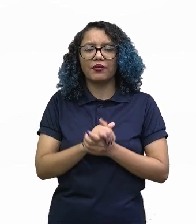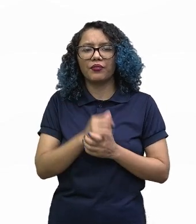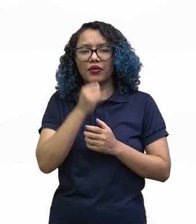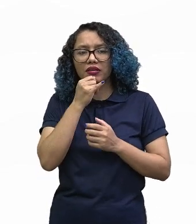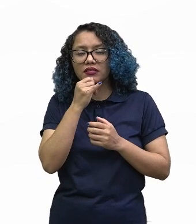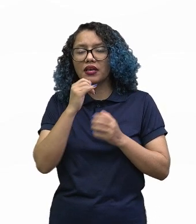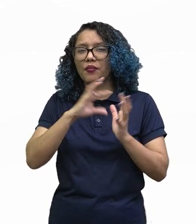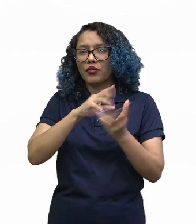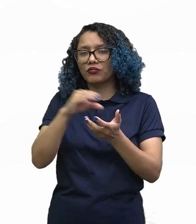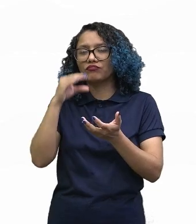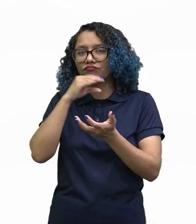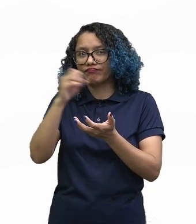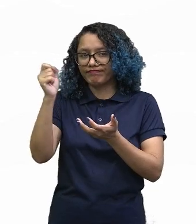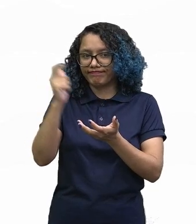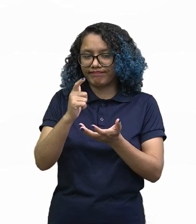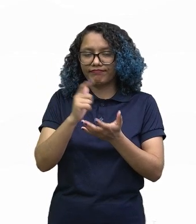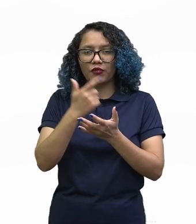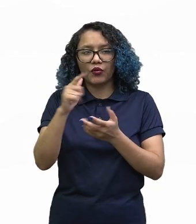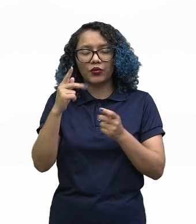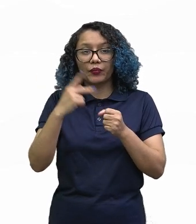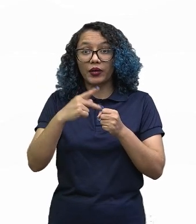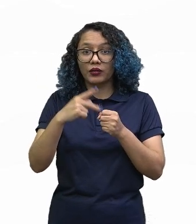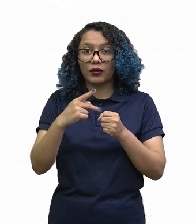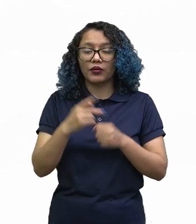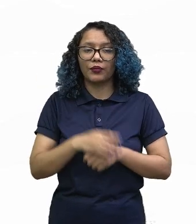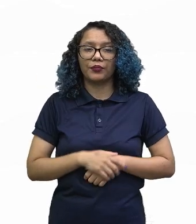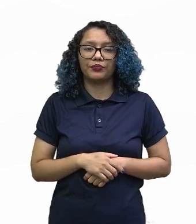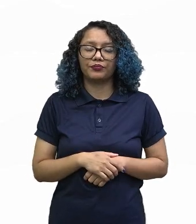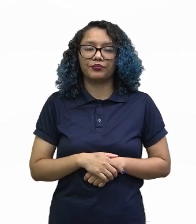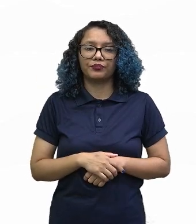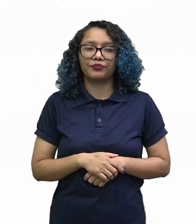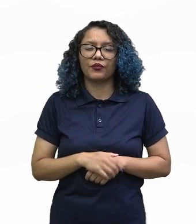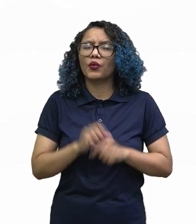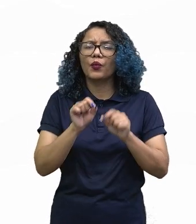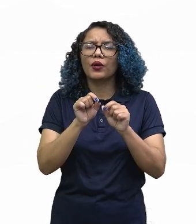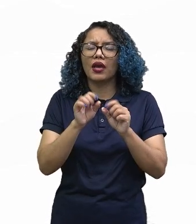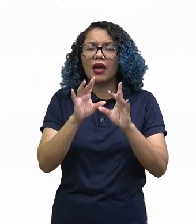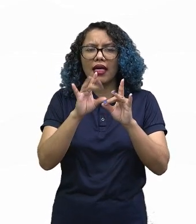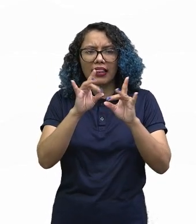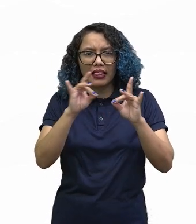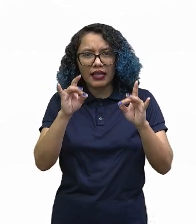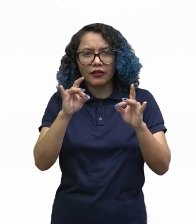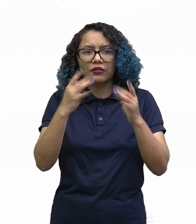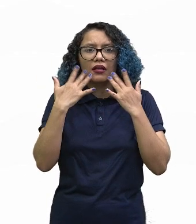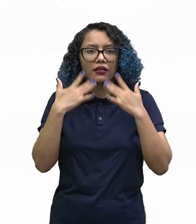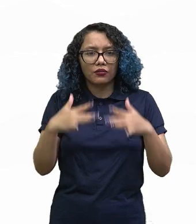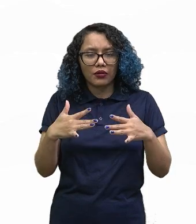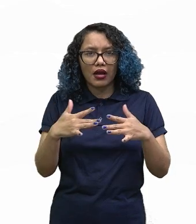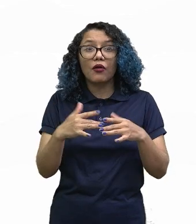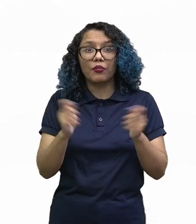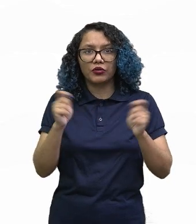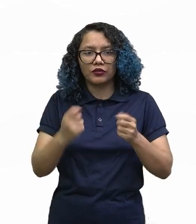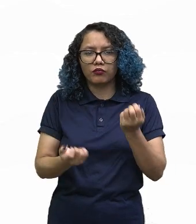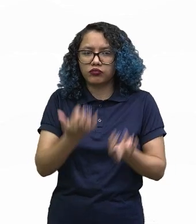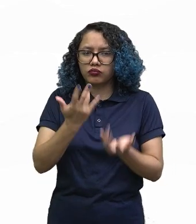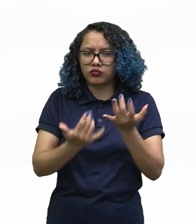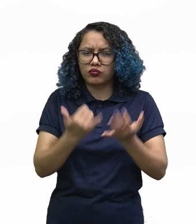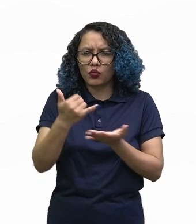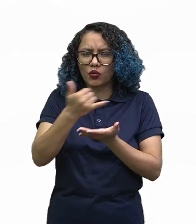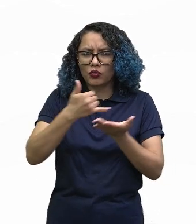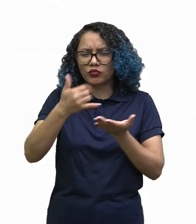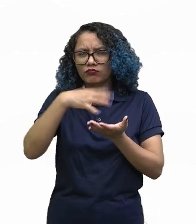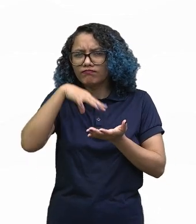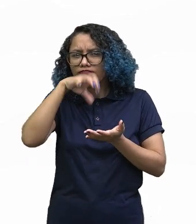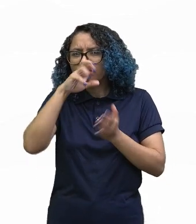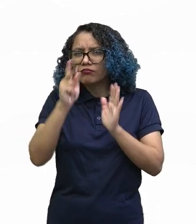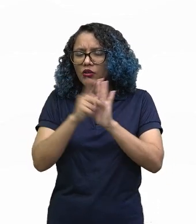estufa. Petróleo. Petróleo é um líquido natural inflamável, oleoso, de cheiro